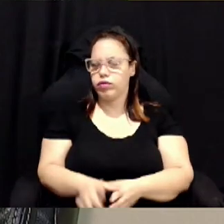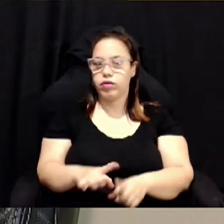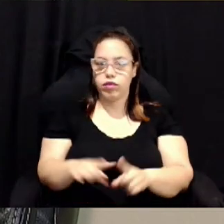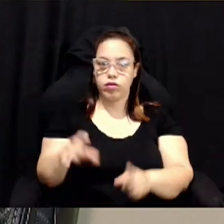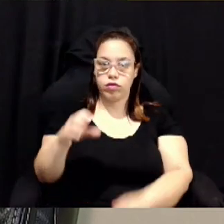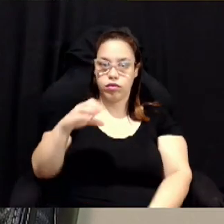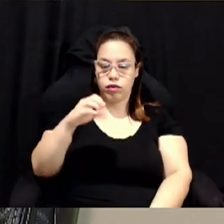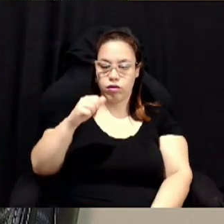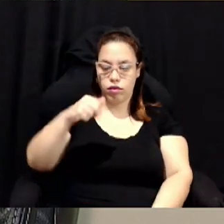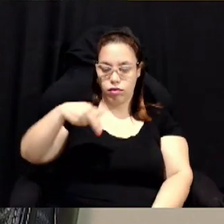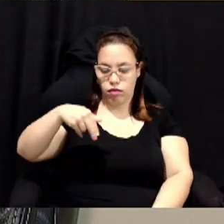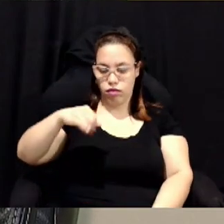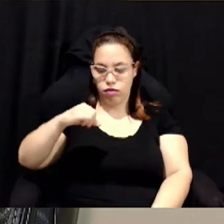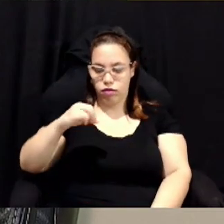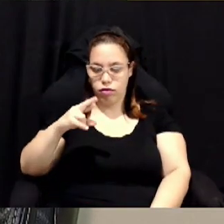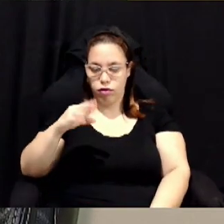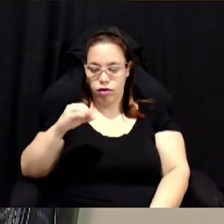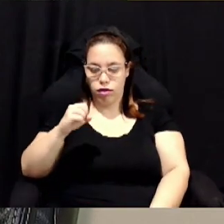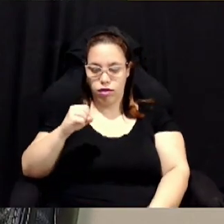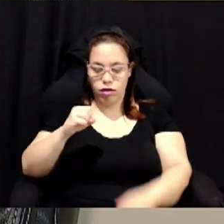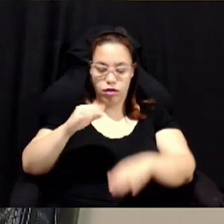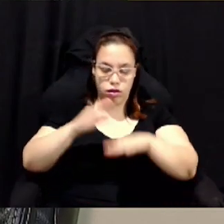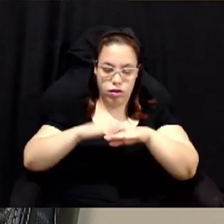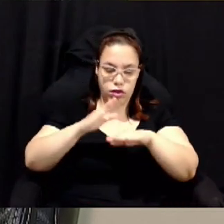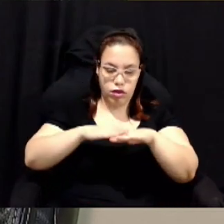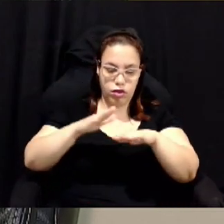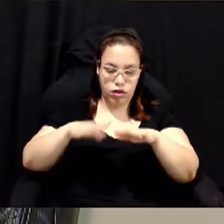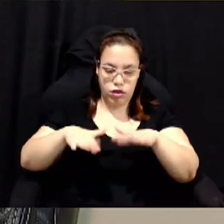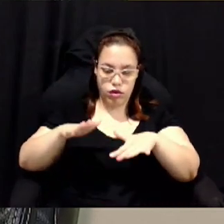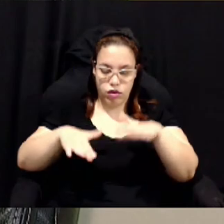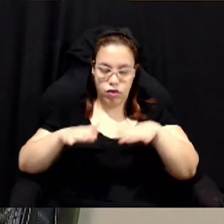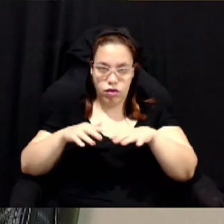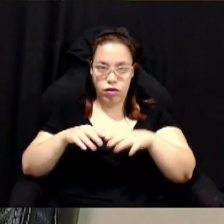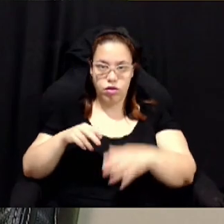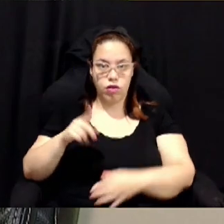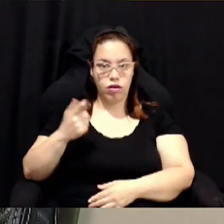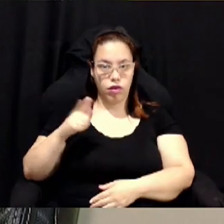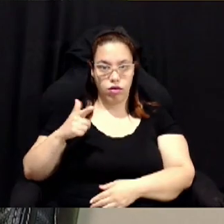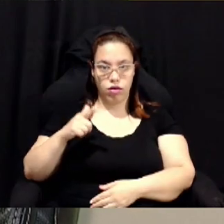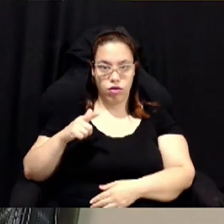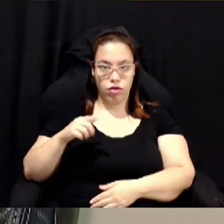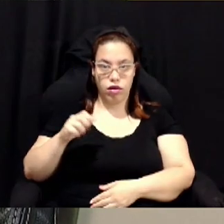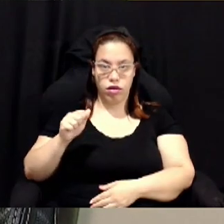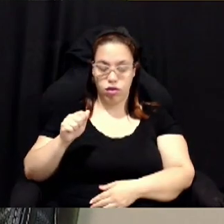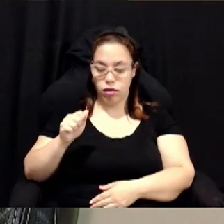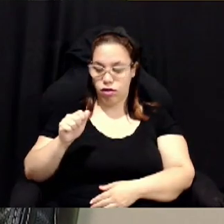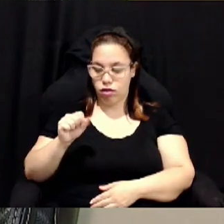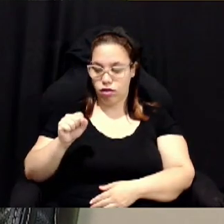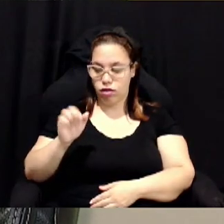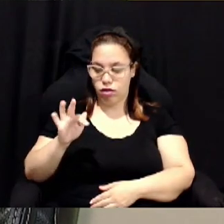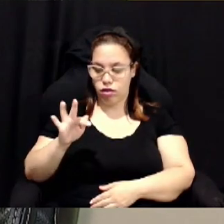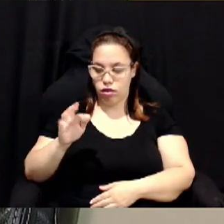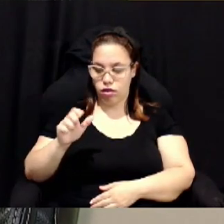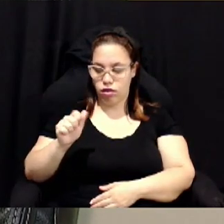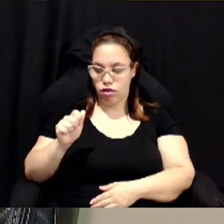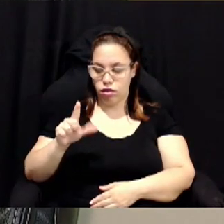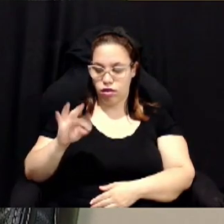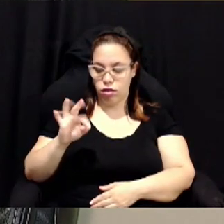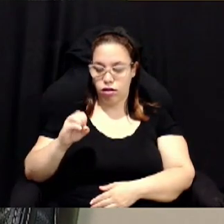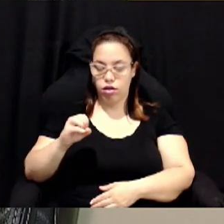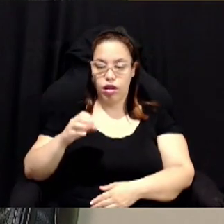com a superfície onde você vai correr. Então, assim, não é indicado correr em asfalto, porque o asfalto, além de ser quente,